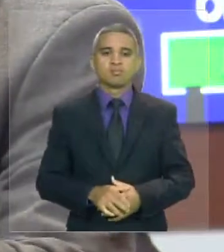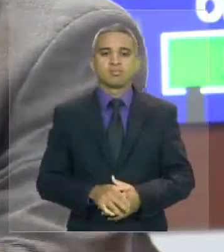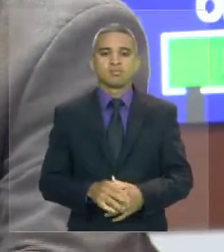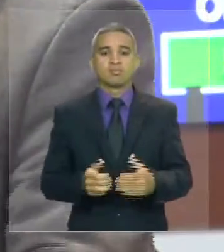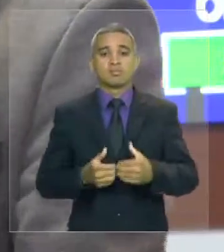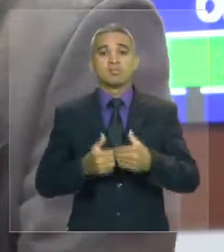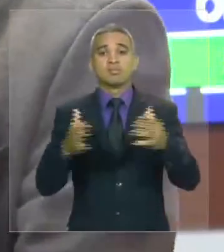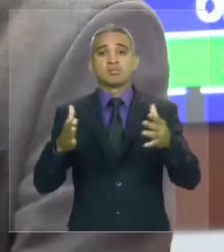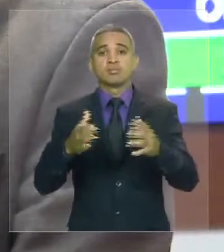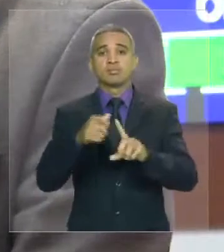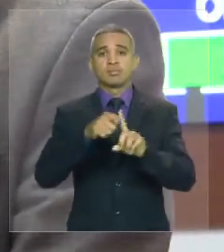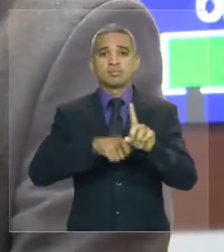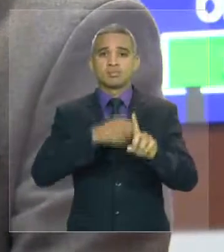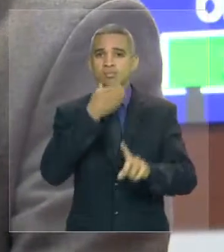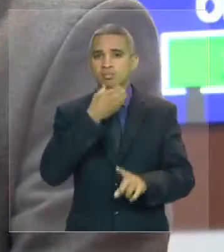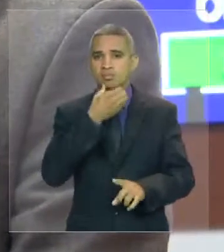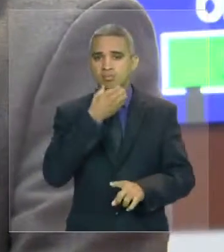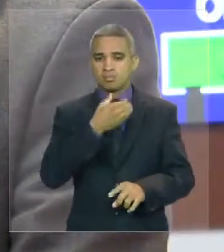em dezembro.